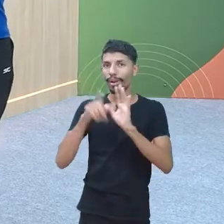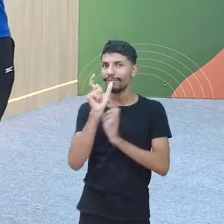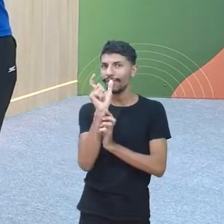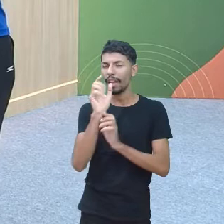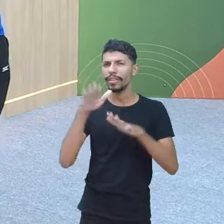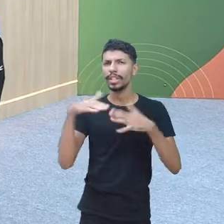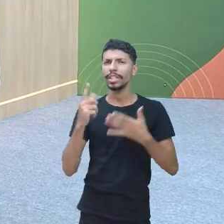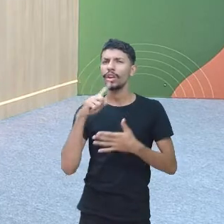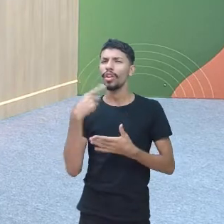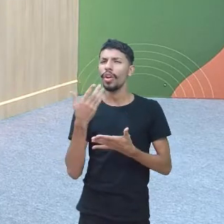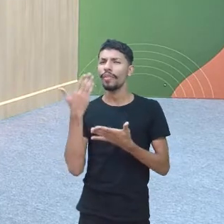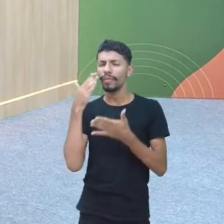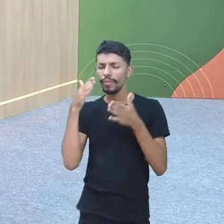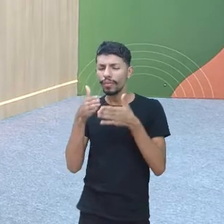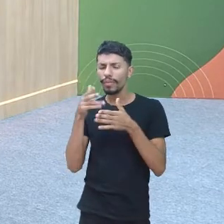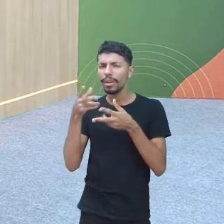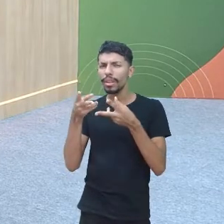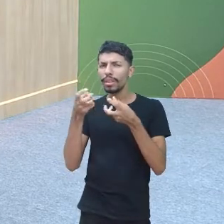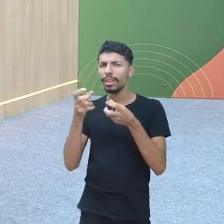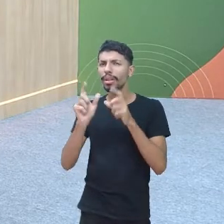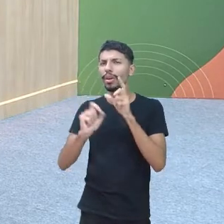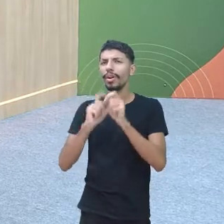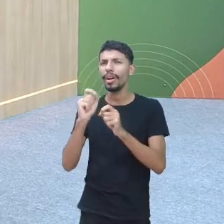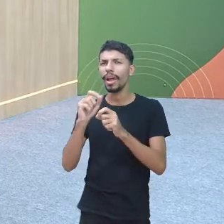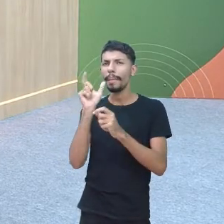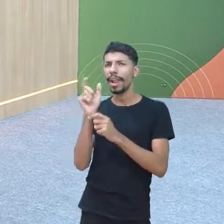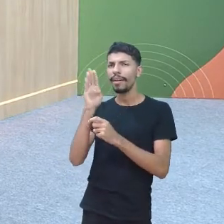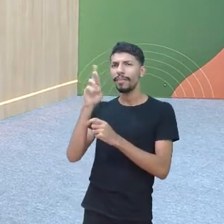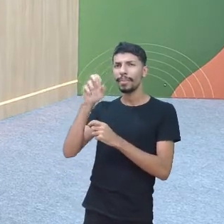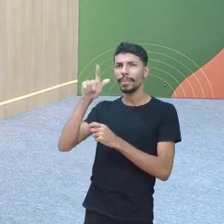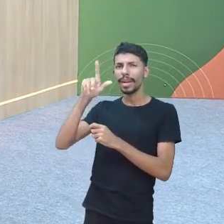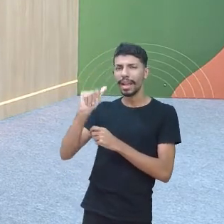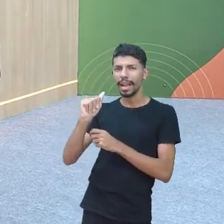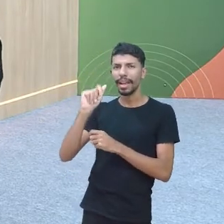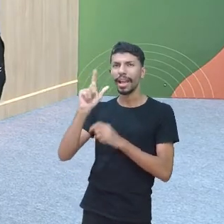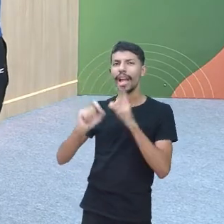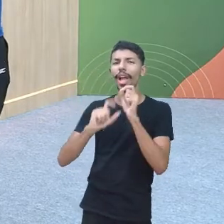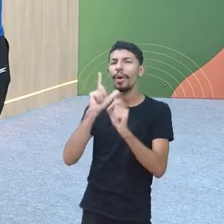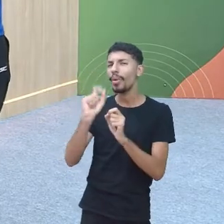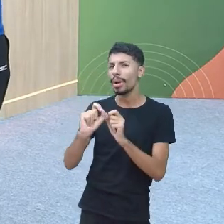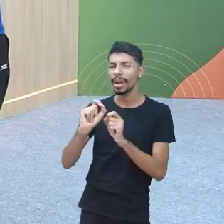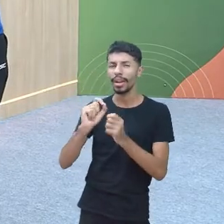que o brega, a palavra brega, de onde a gente vem, é uma